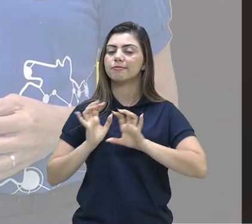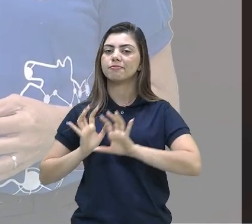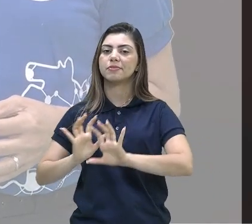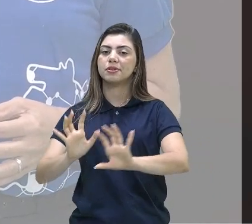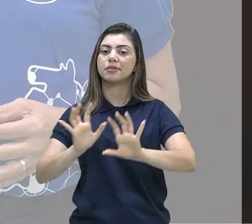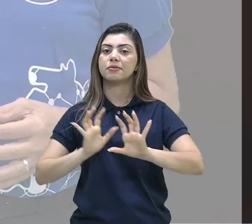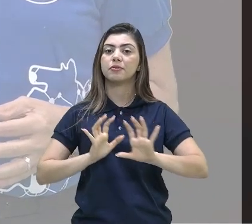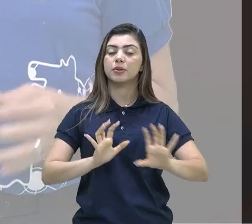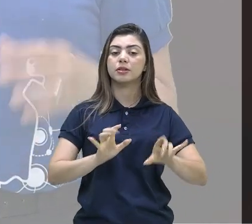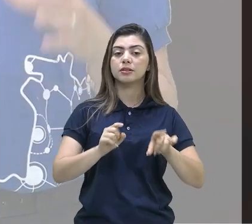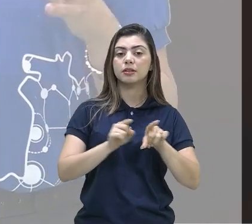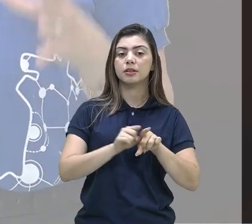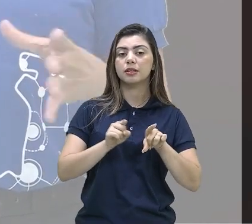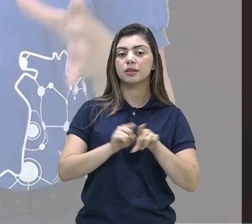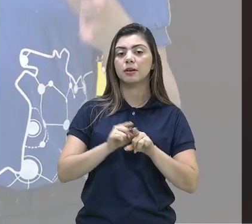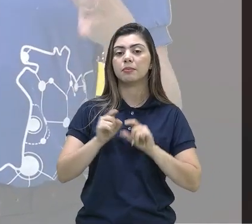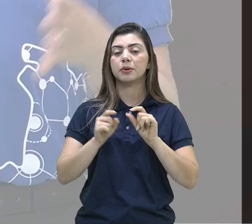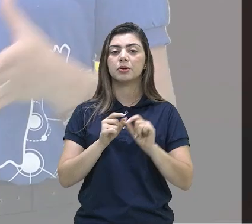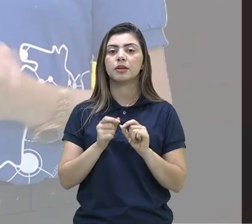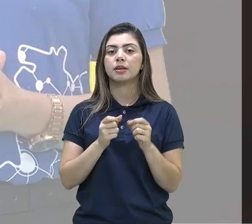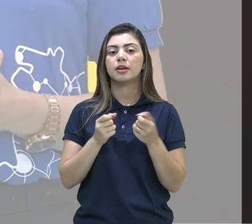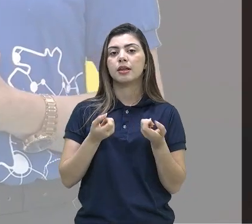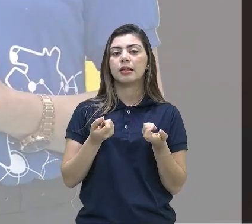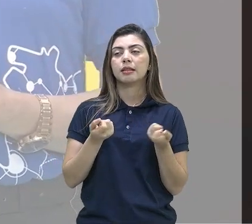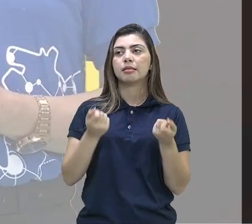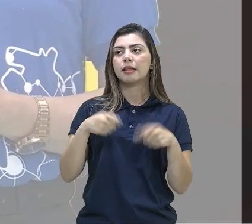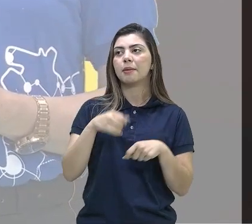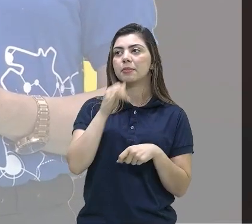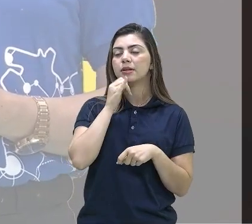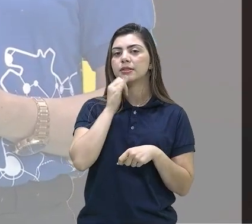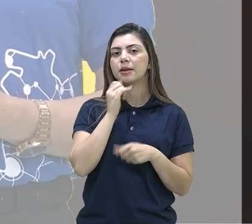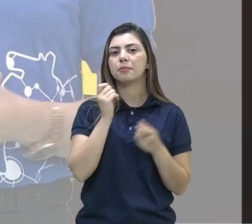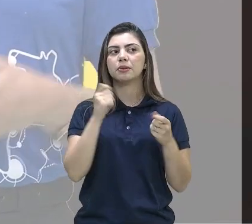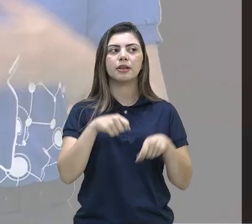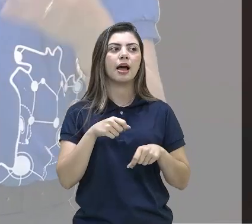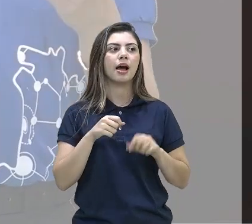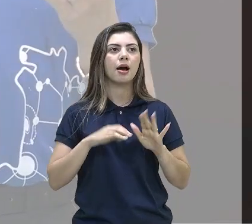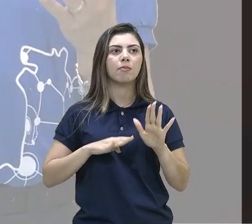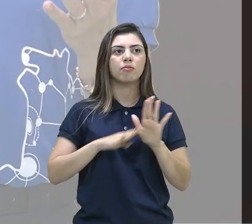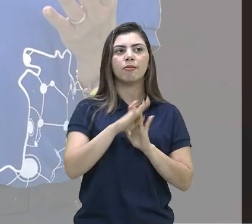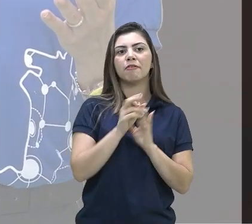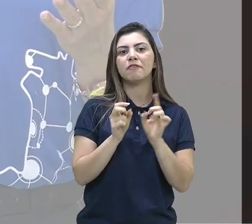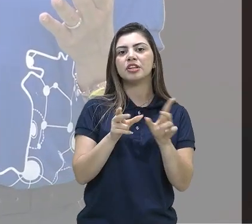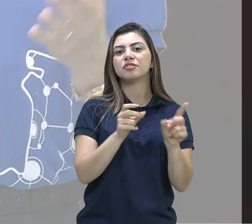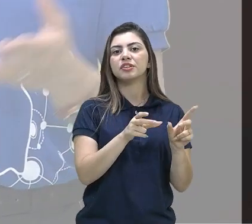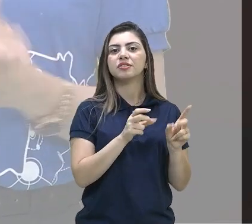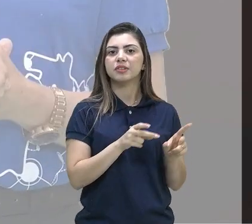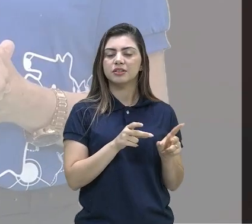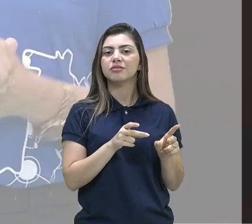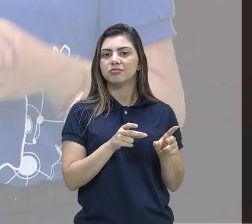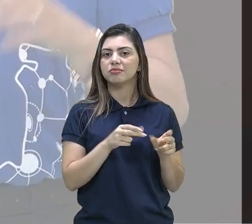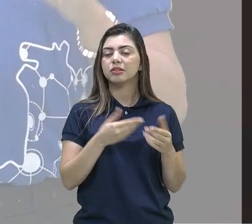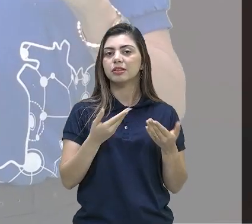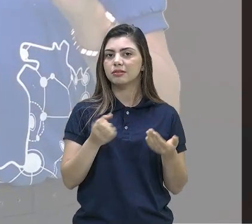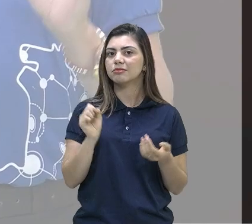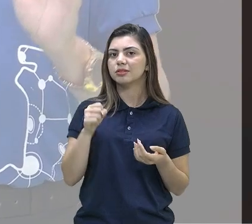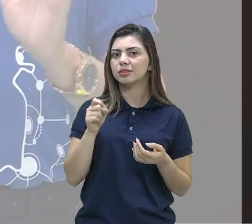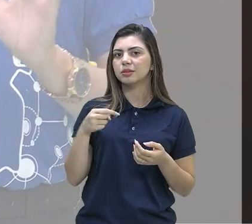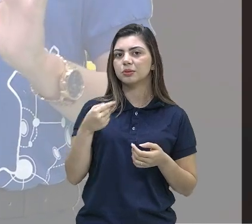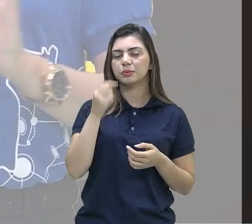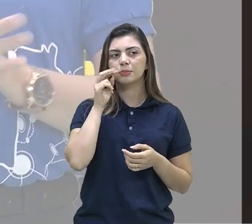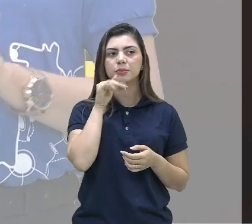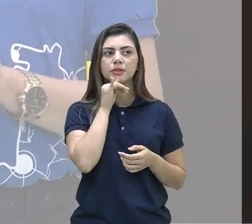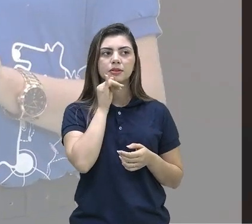e ditar tendências de moda. Sim, o que a gente vê na telinha da TV, vê uma